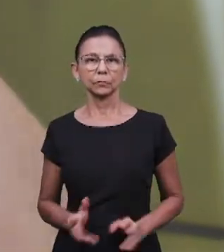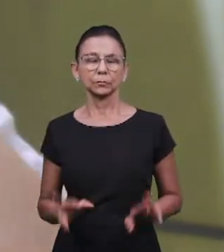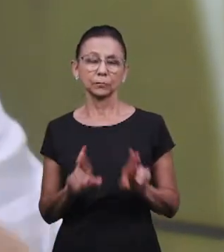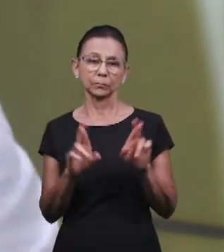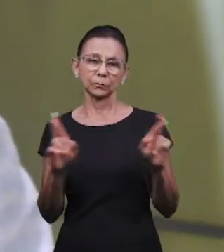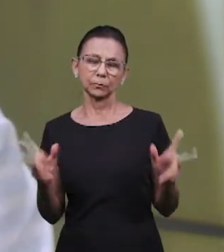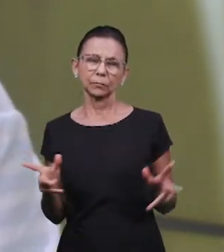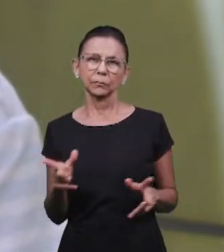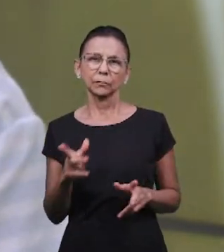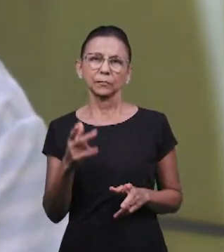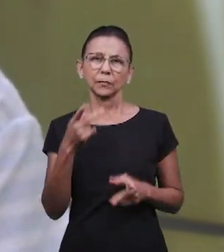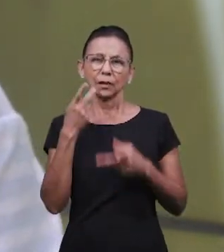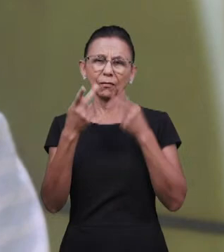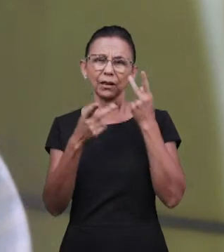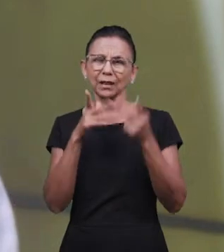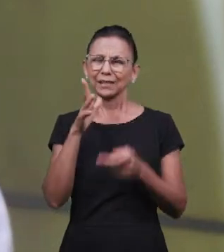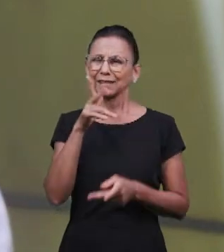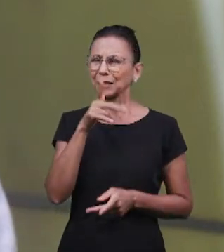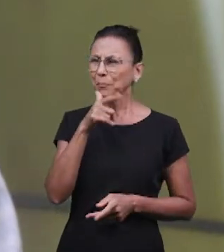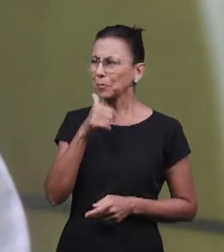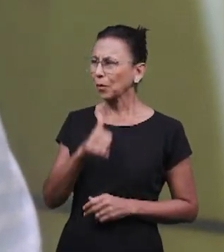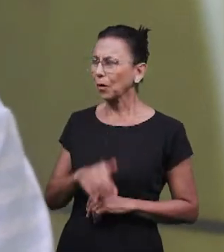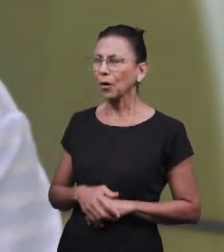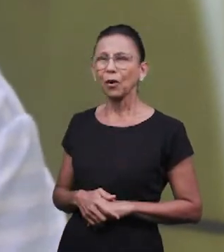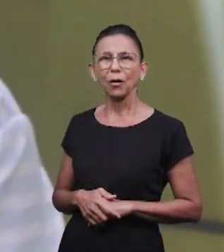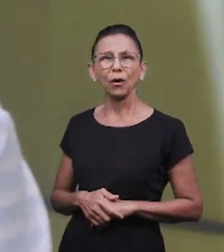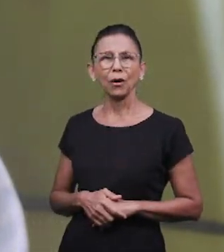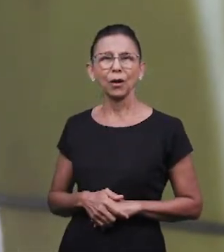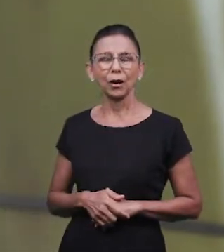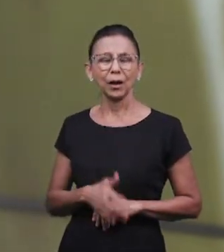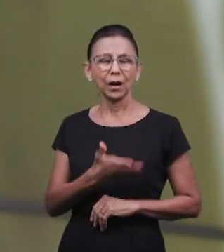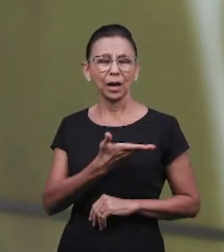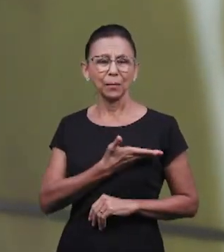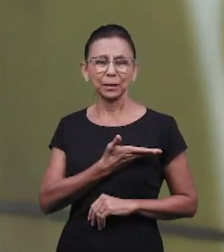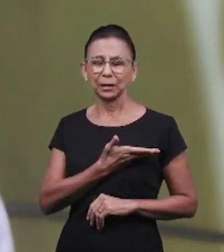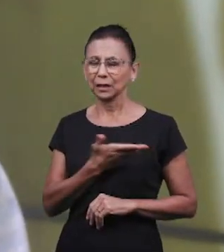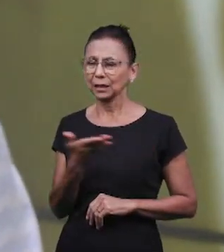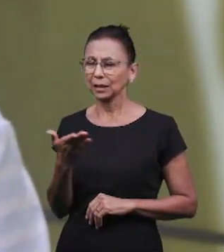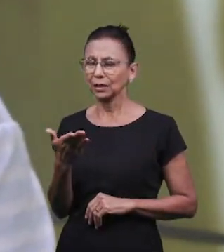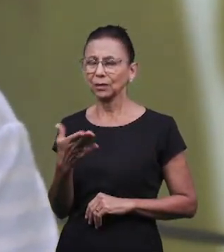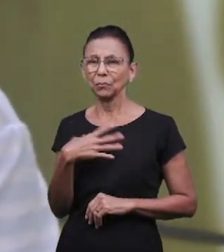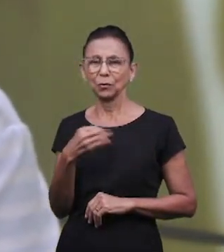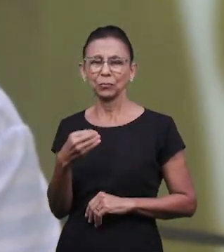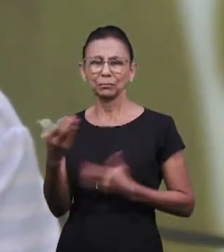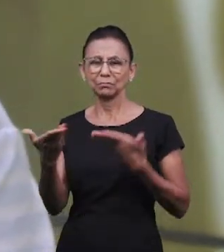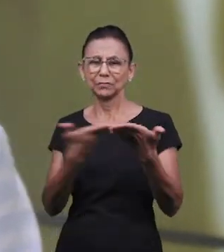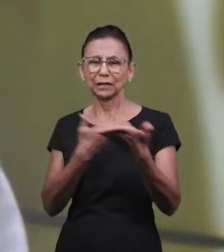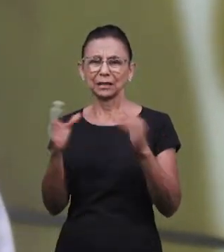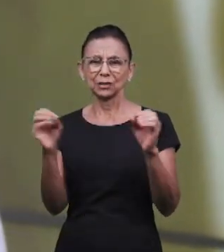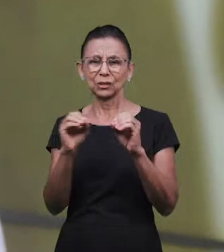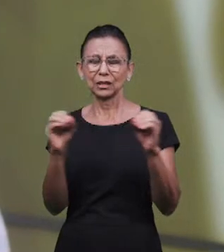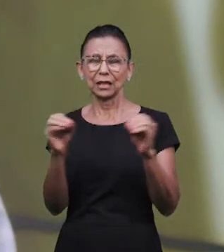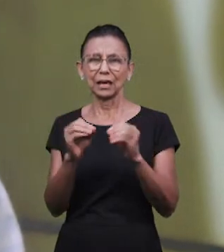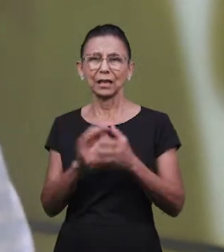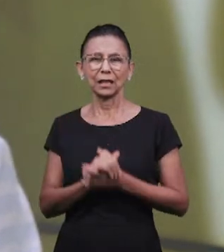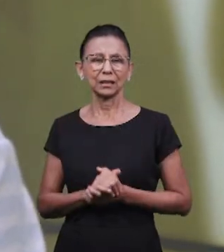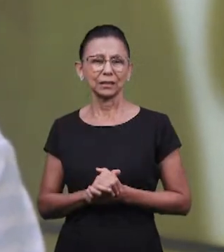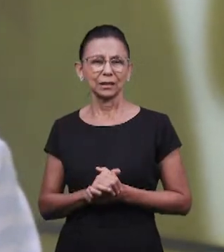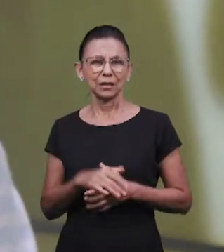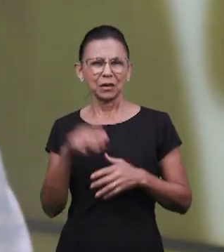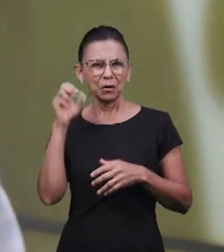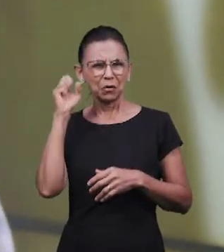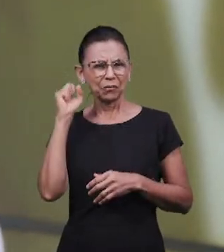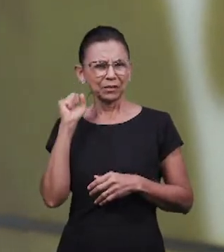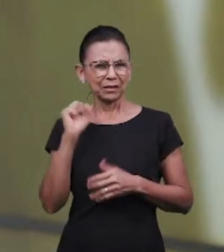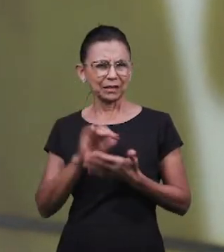marcos, então, tá demorando a falar, ele não tá interagindo com o coleguinha, ele não tá, parece que não tá ouvindo. Antes de